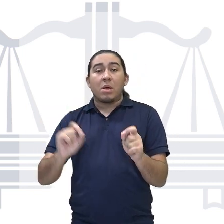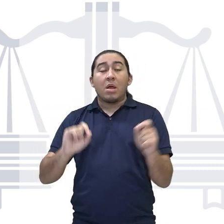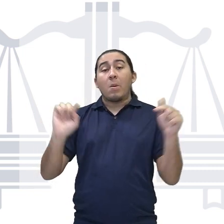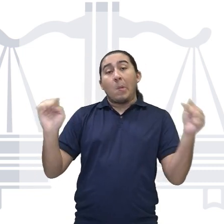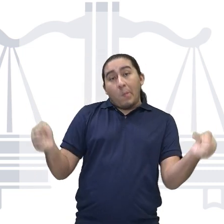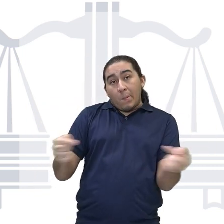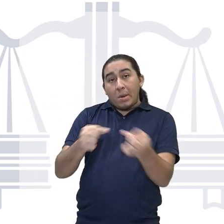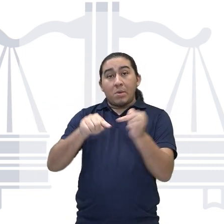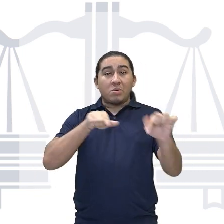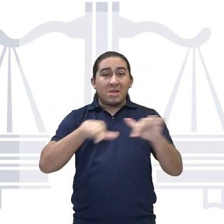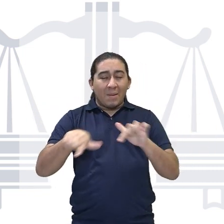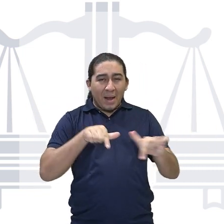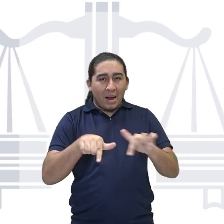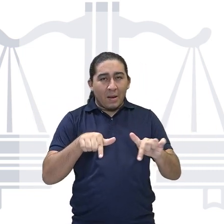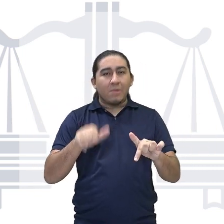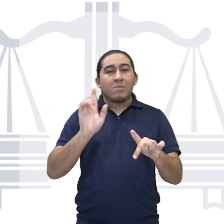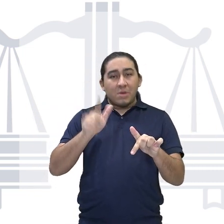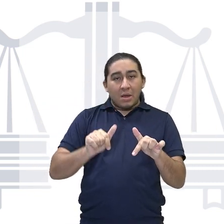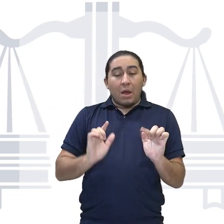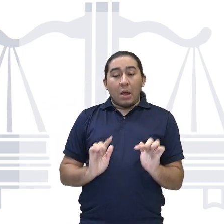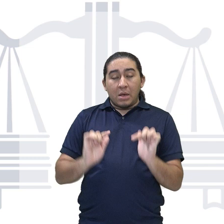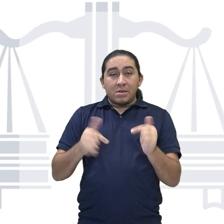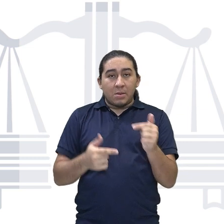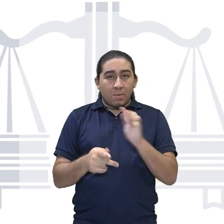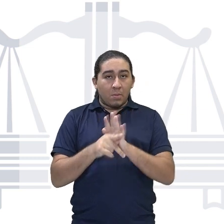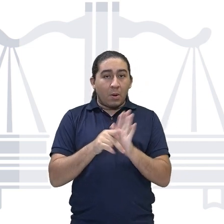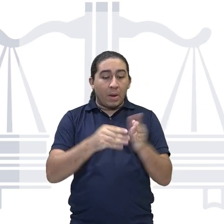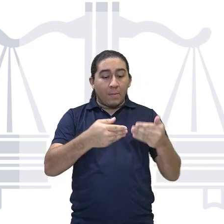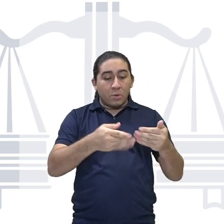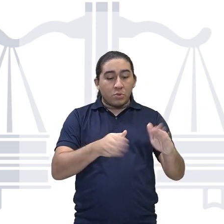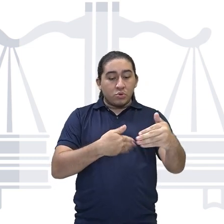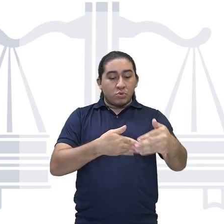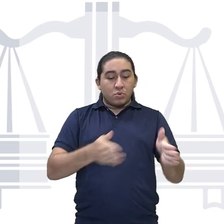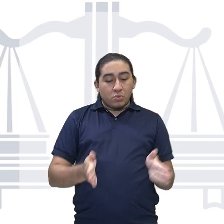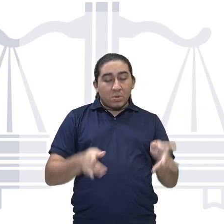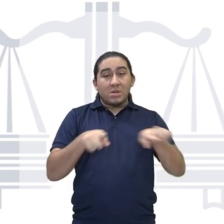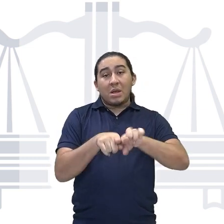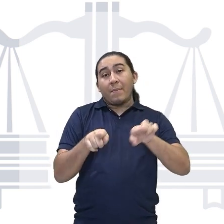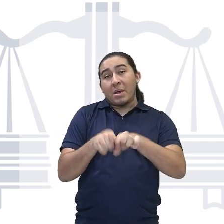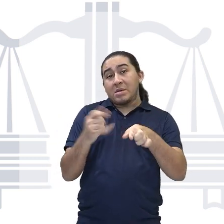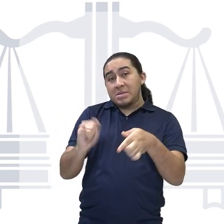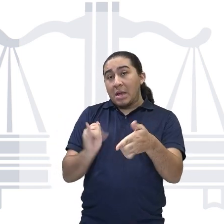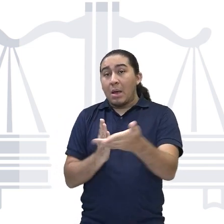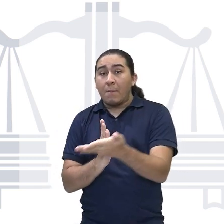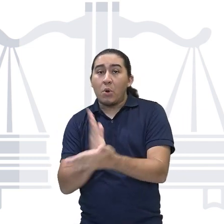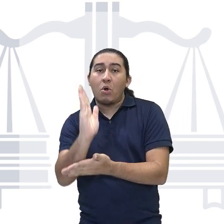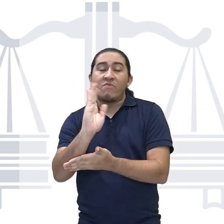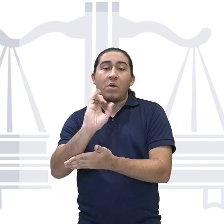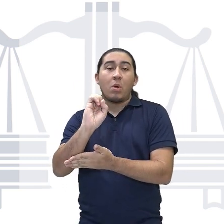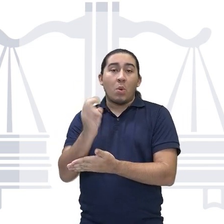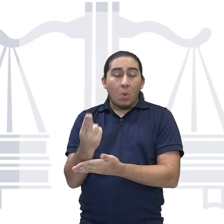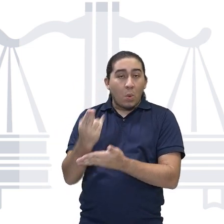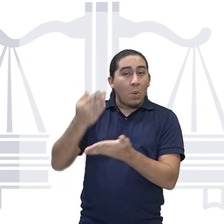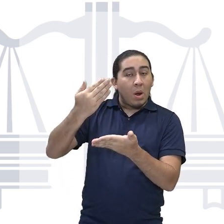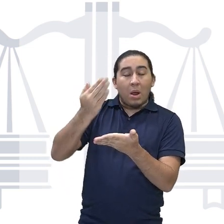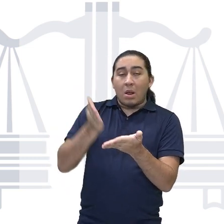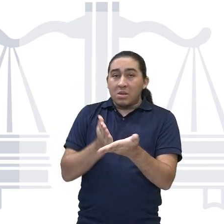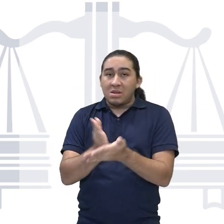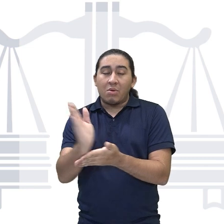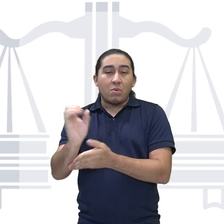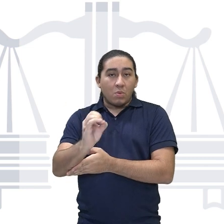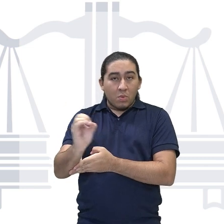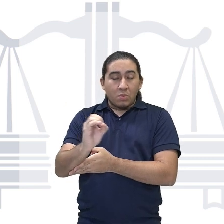para essas solicitações de turma e a nossa própria validação dentro do CMEAN, que é feito para essas